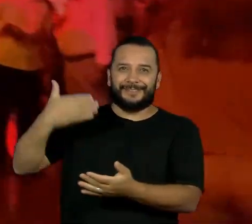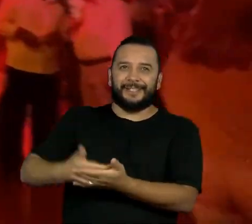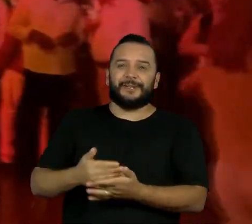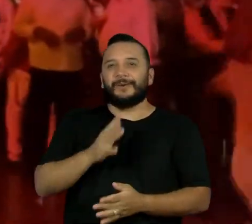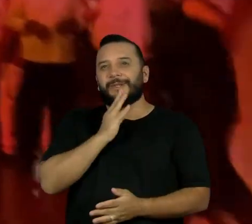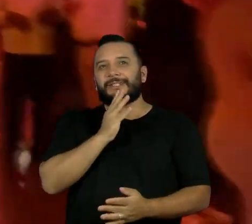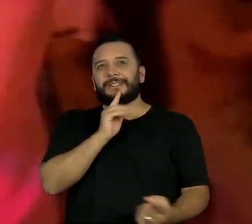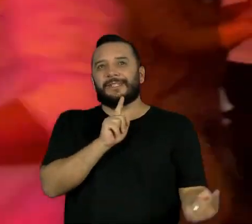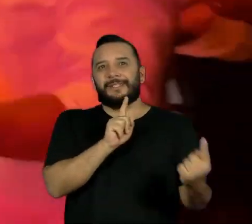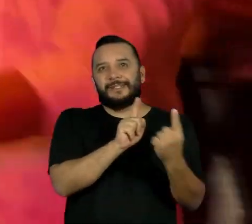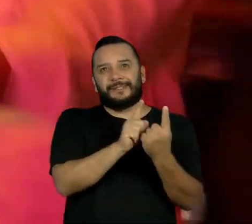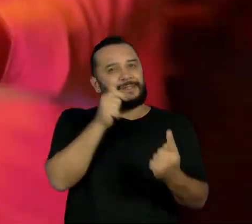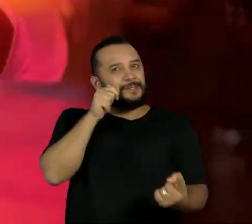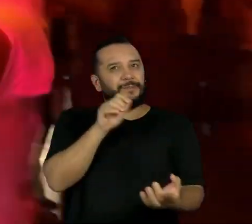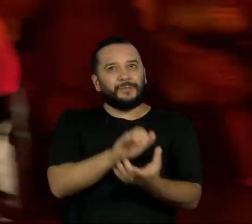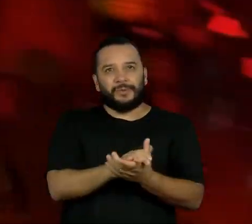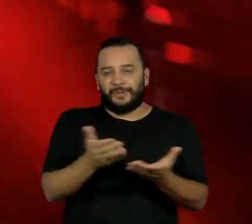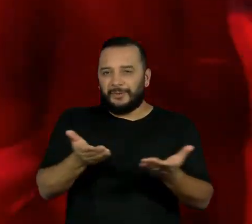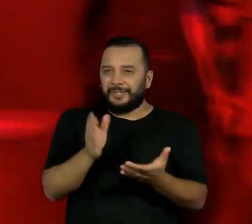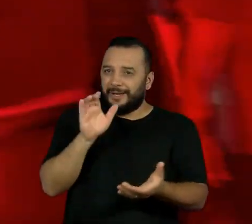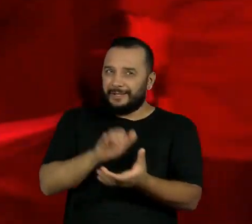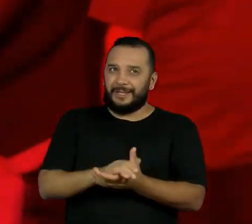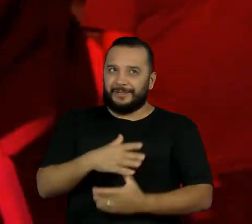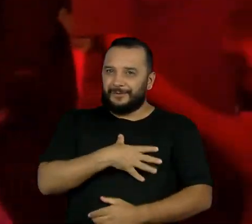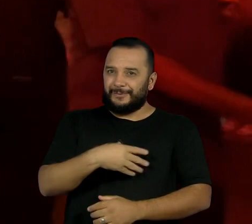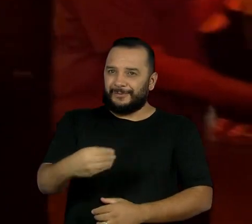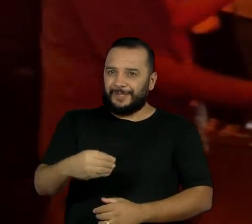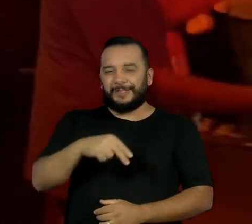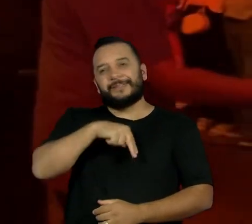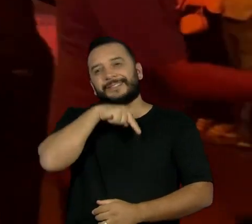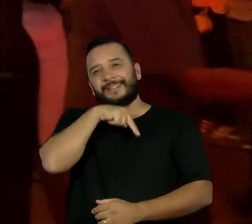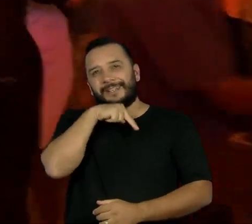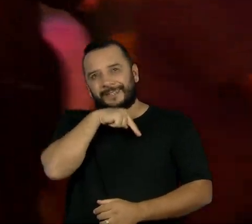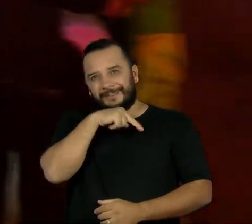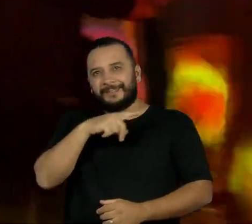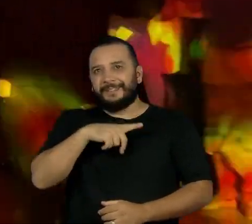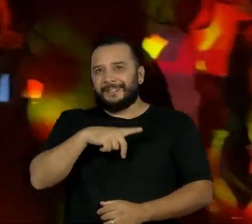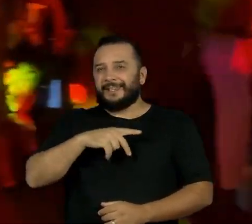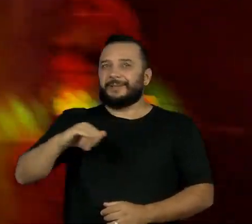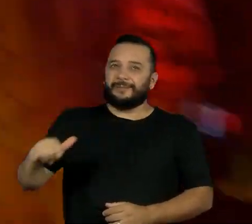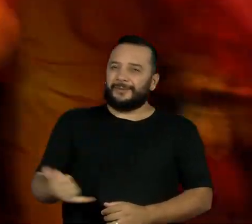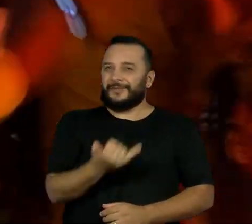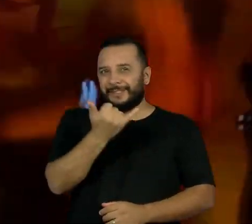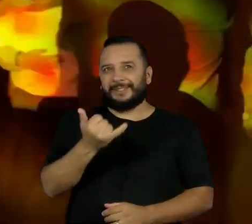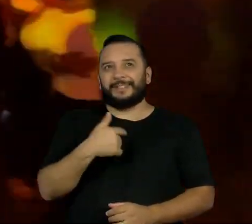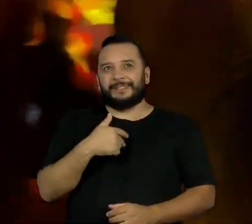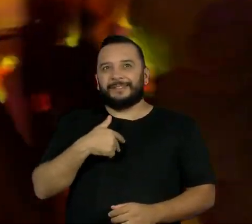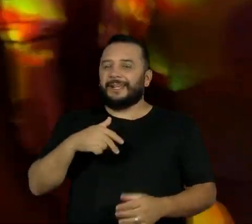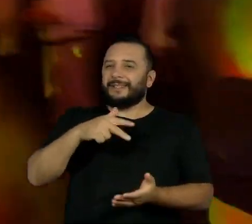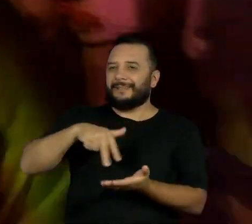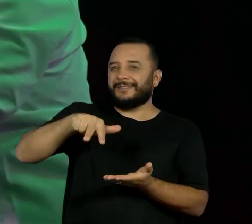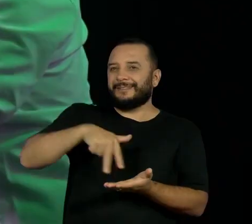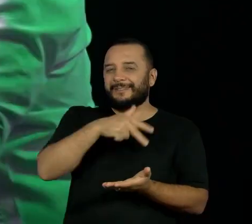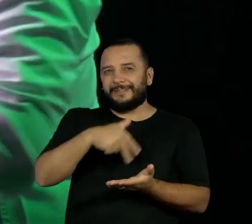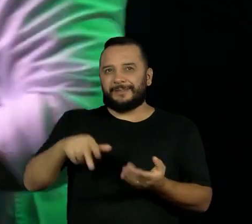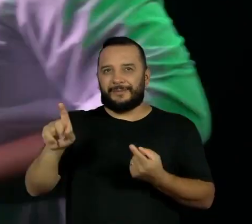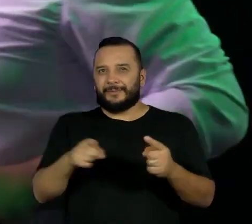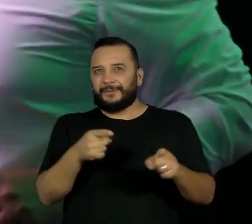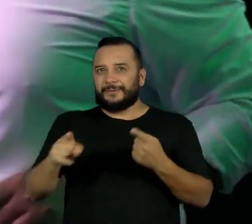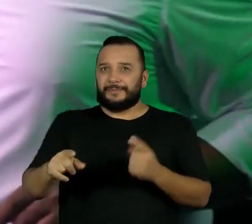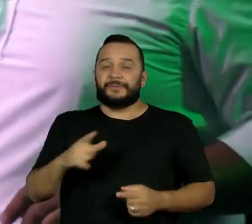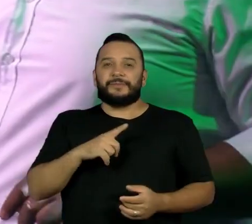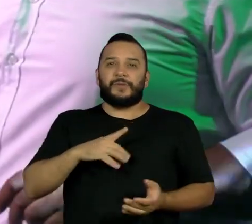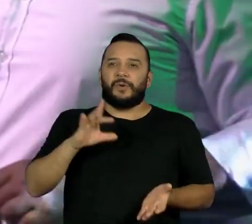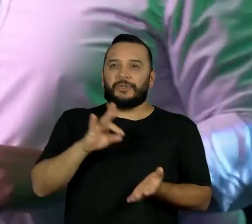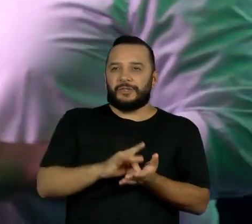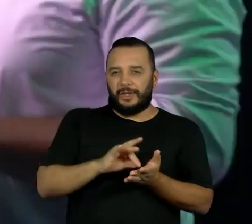esposa e hoje ele é casado, tem filhos, tem netos e eles estão aí curtindo novamente esse musical. A gente toca original